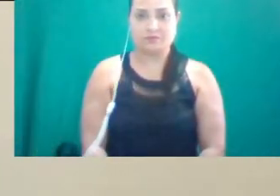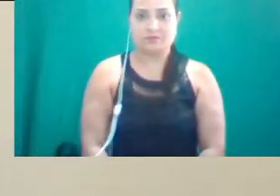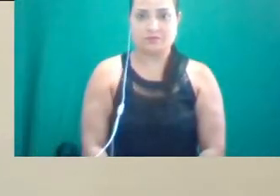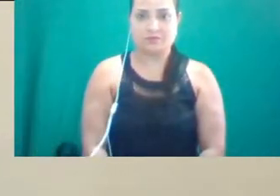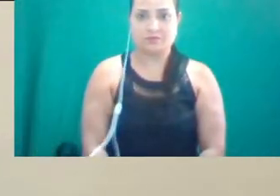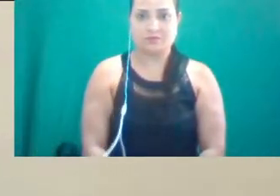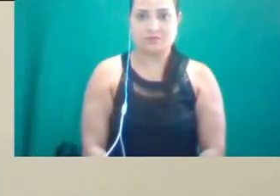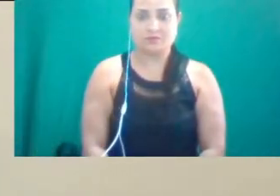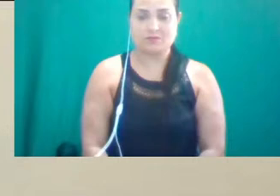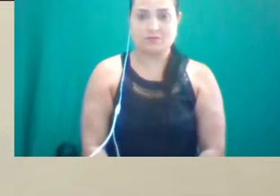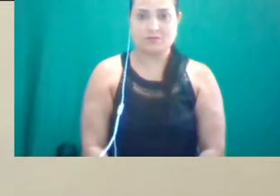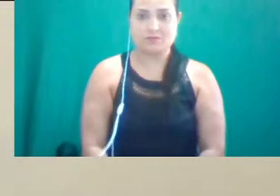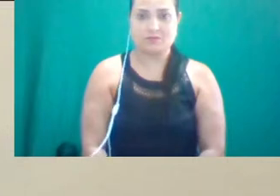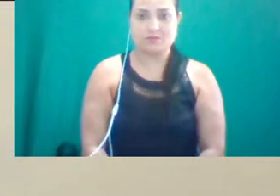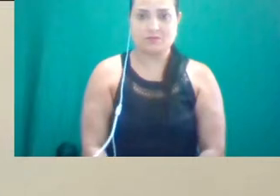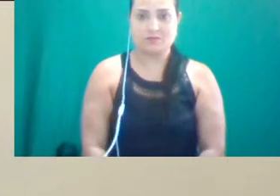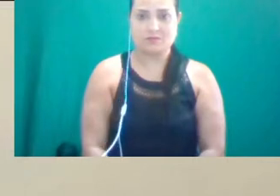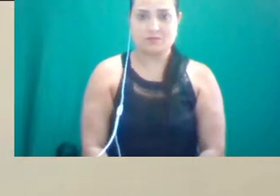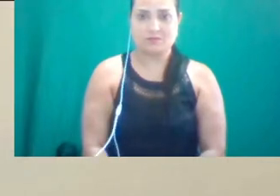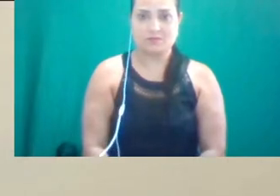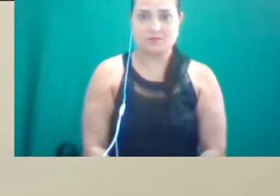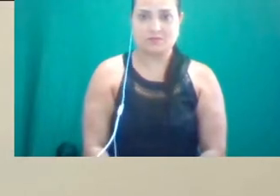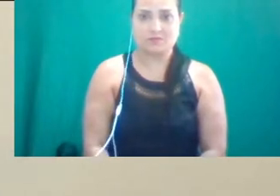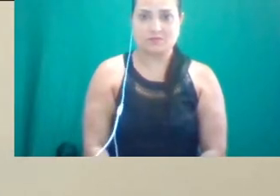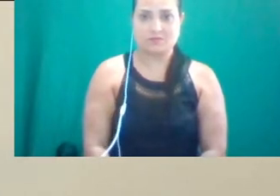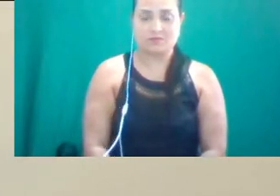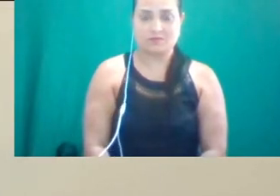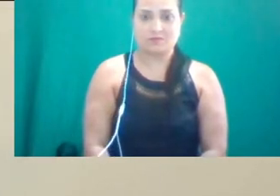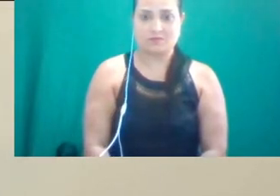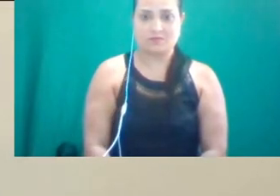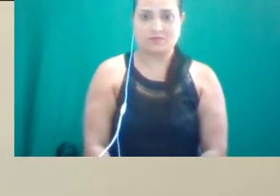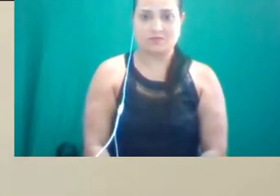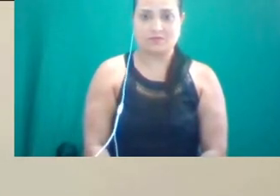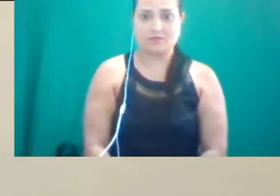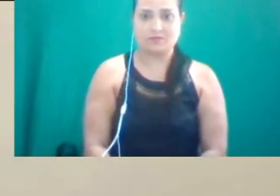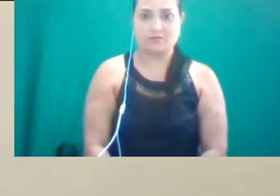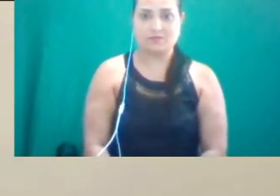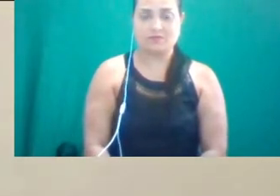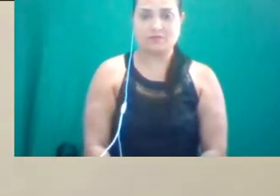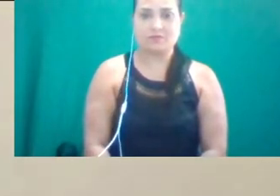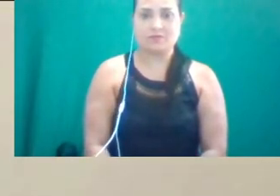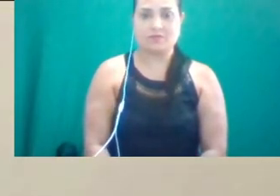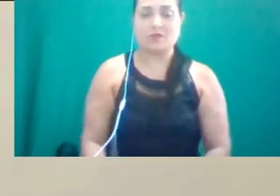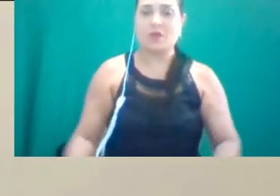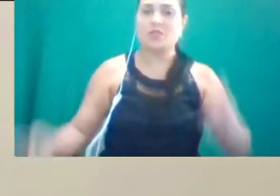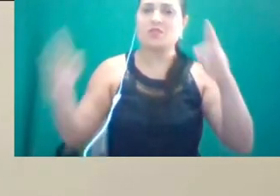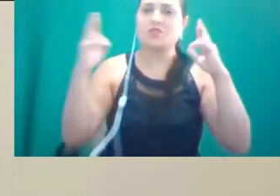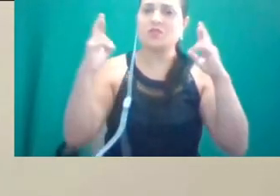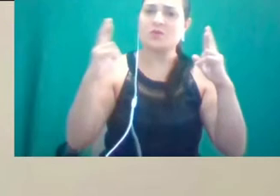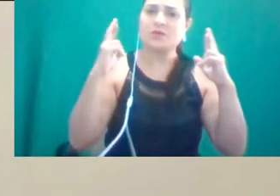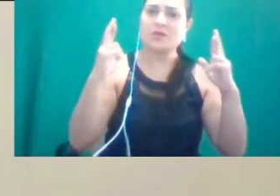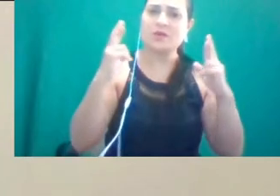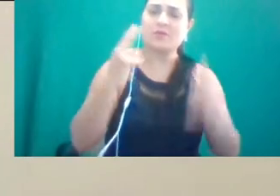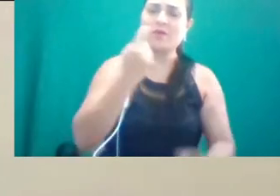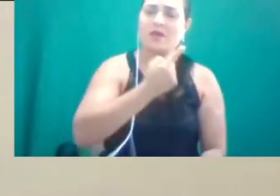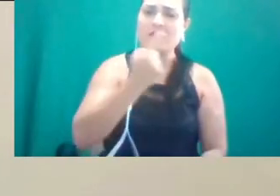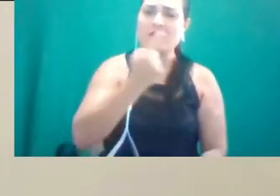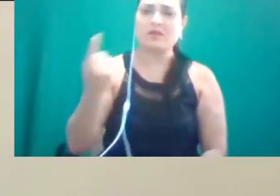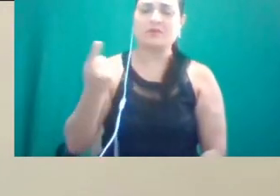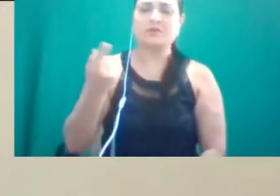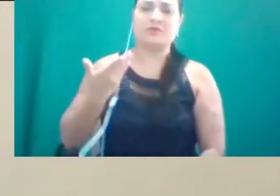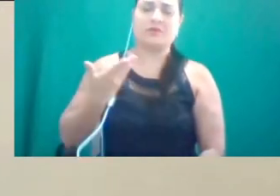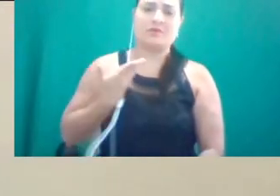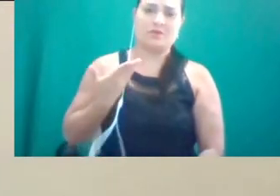bocado, como a gente teve aquele choque de ensino médio e faculdade, não é verdade? Aquele choque que a gente pensava que